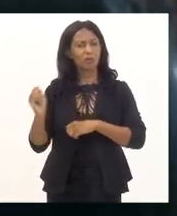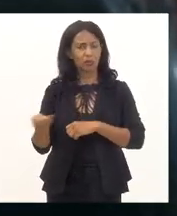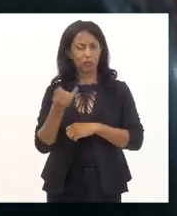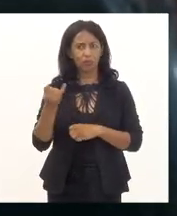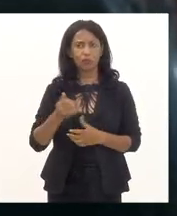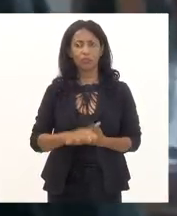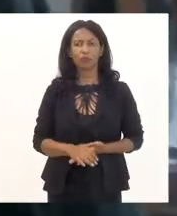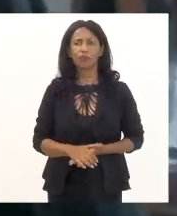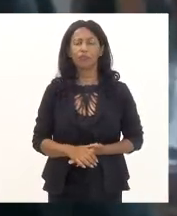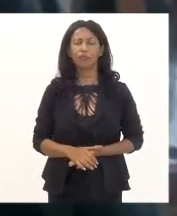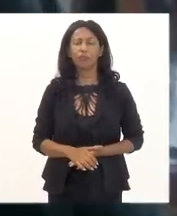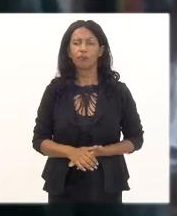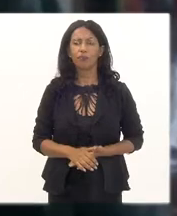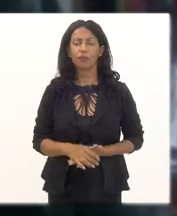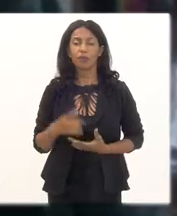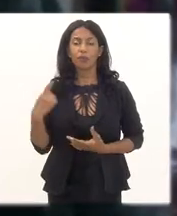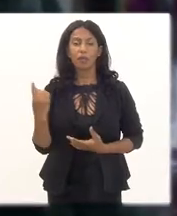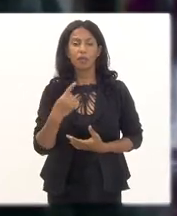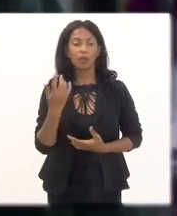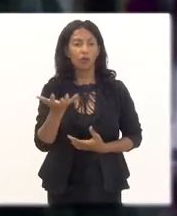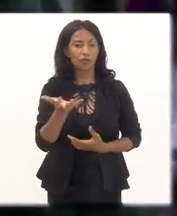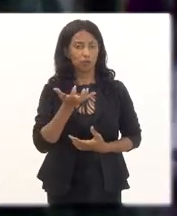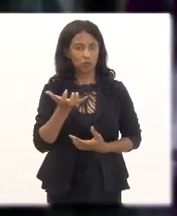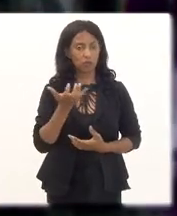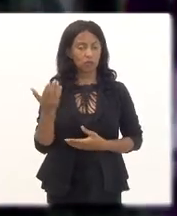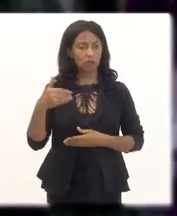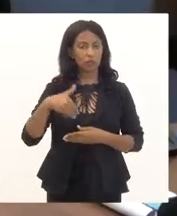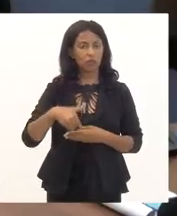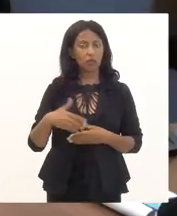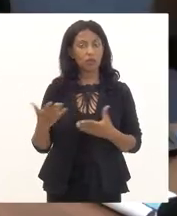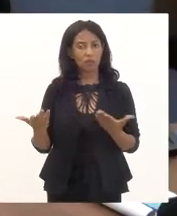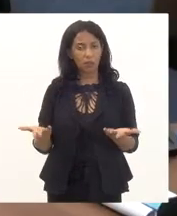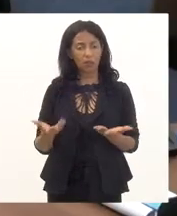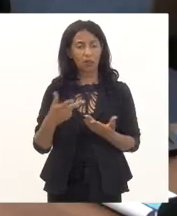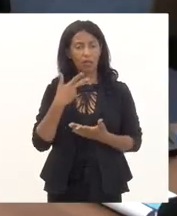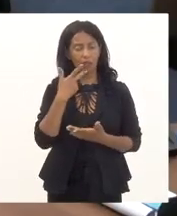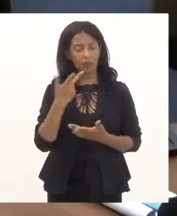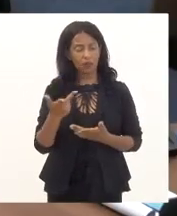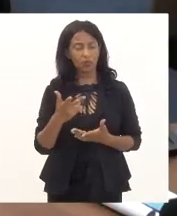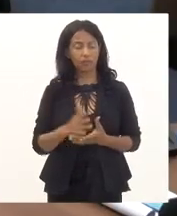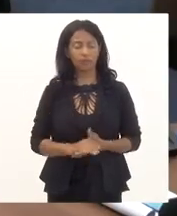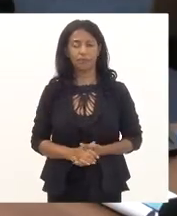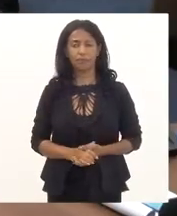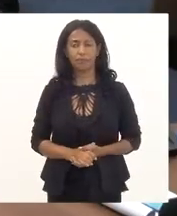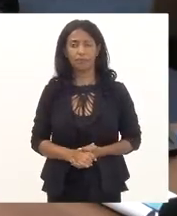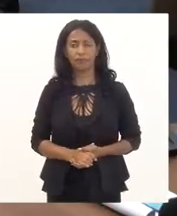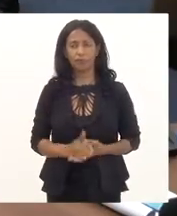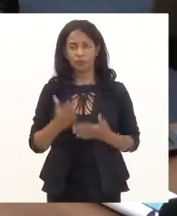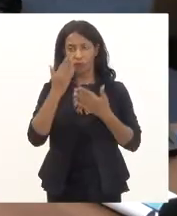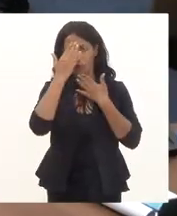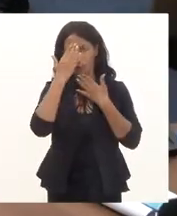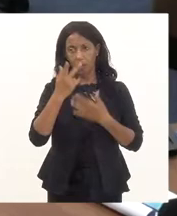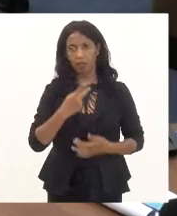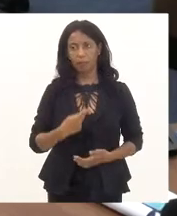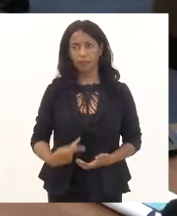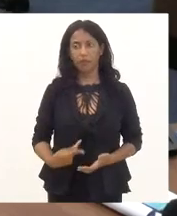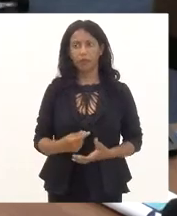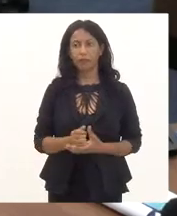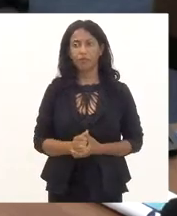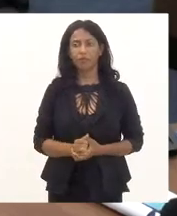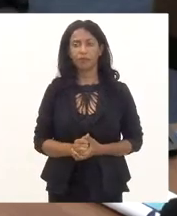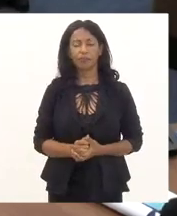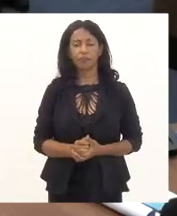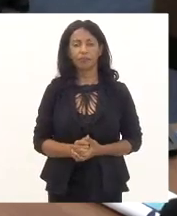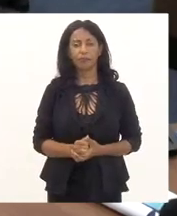solidário, mais generoso. E nós pretendemos que seja votado. Então eram essas as considerações. Obrigado, presidente André